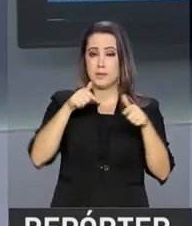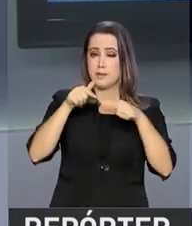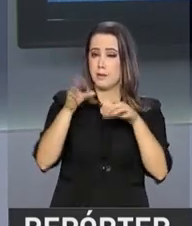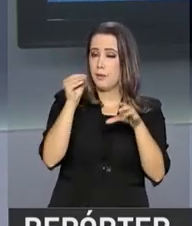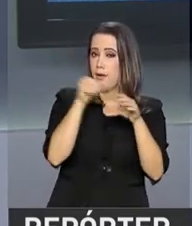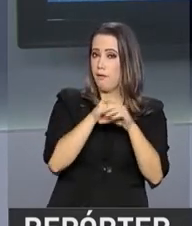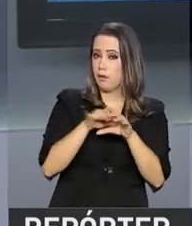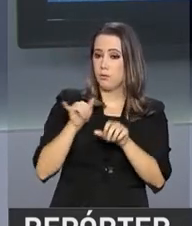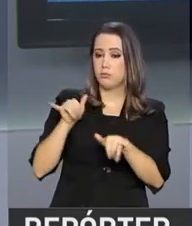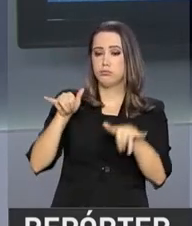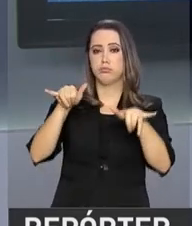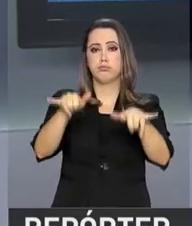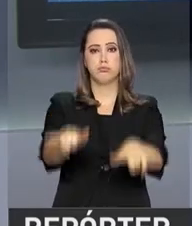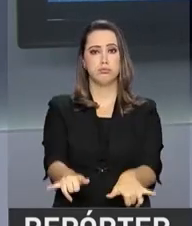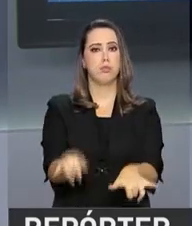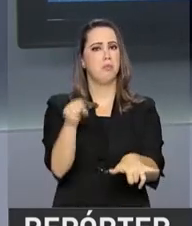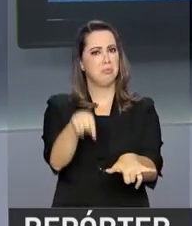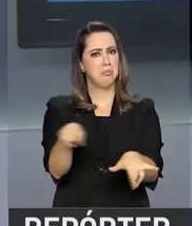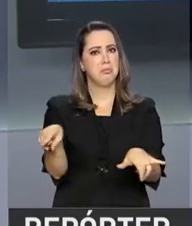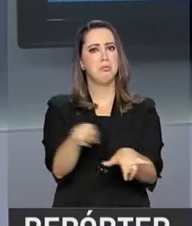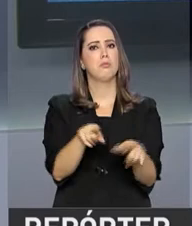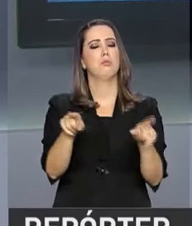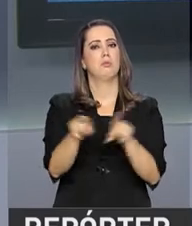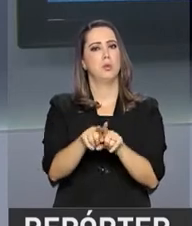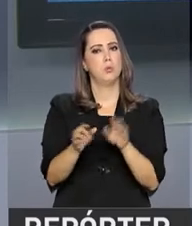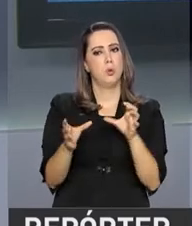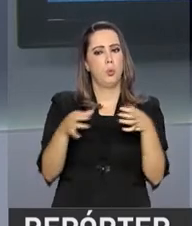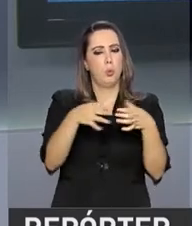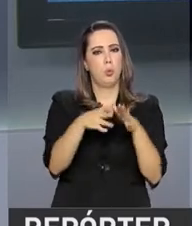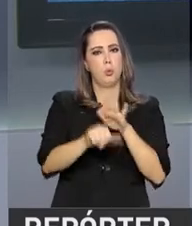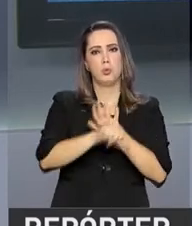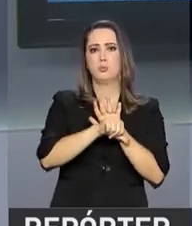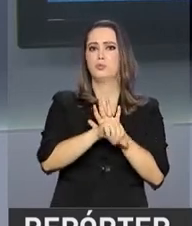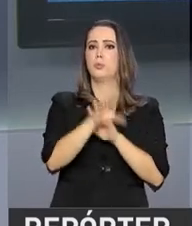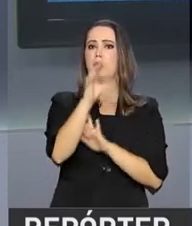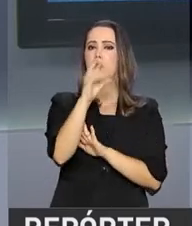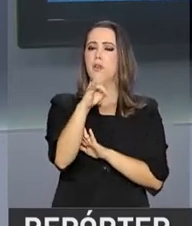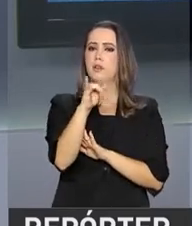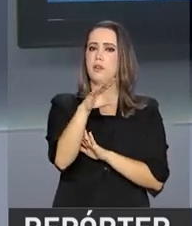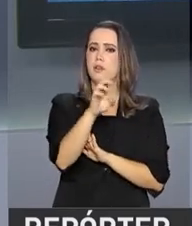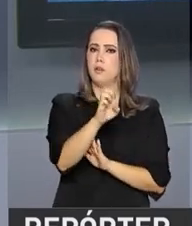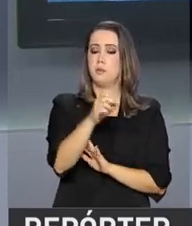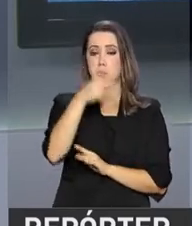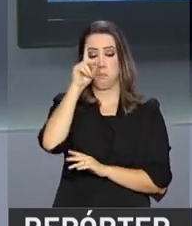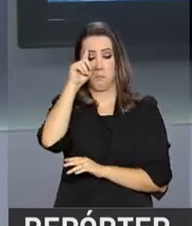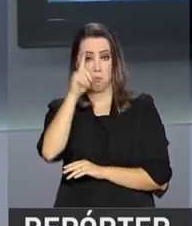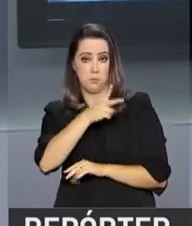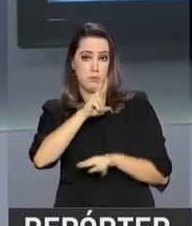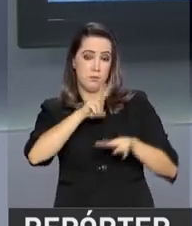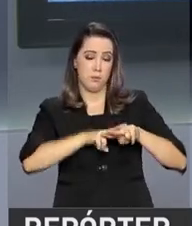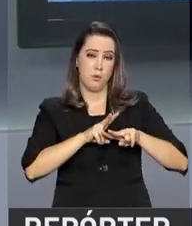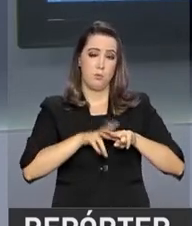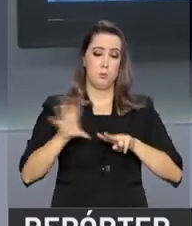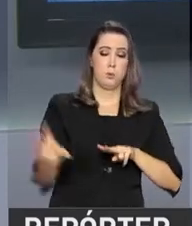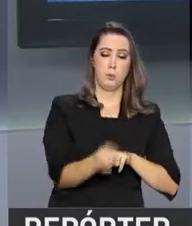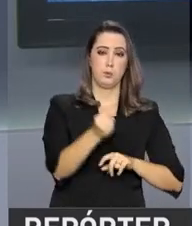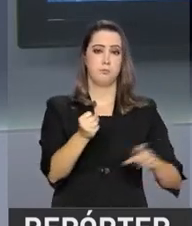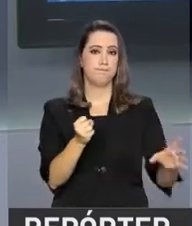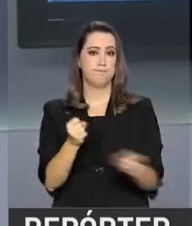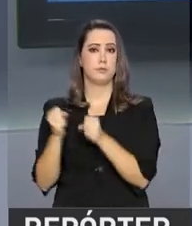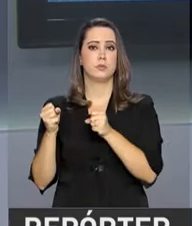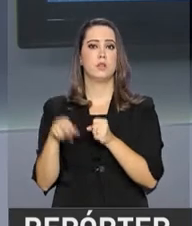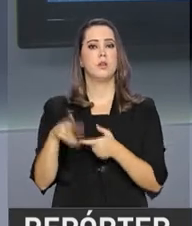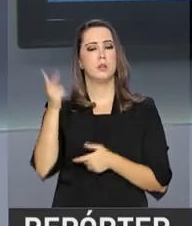públicos da área de fiscalização aduaneira são cumpridos mandados de prisão preventiva e busca e apreensão na capital